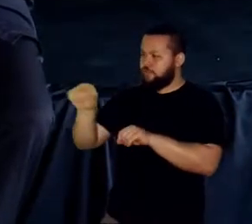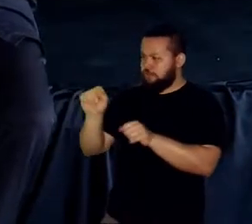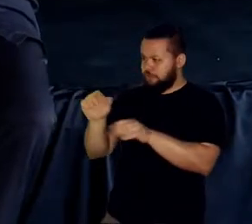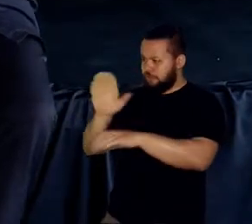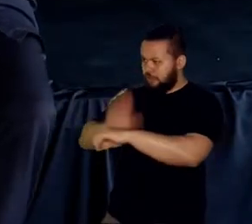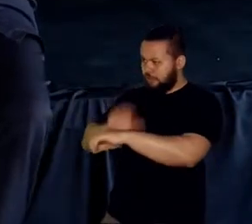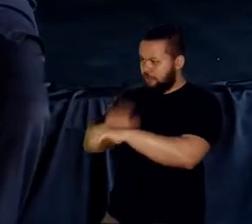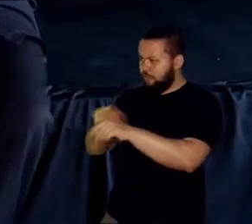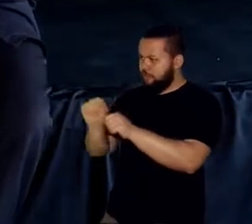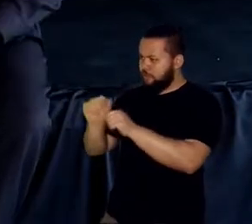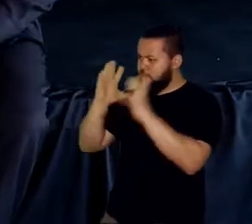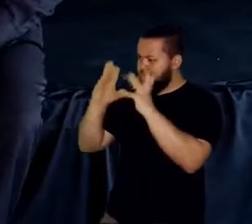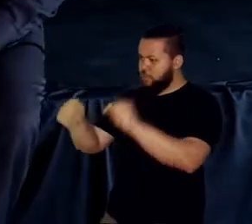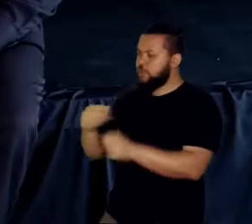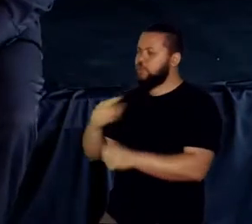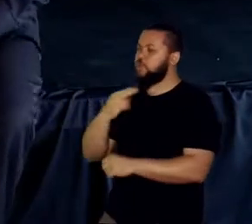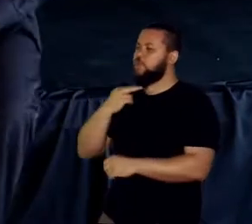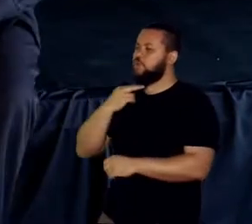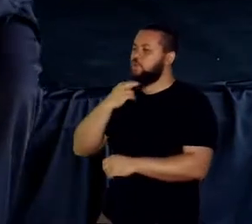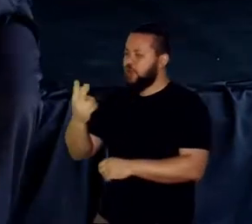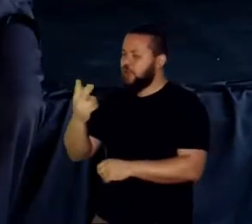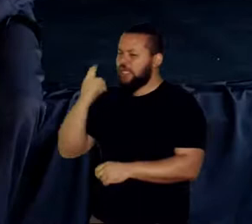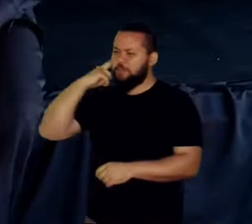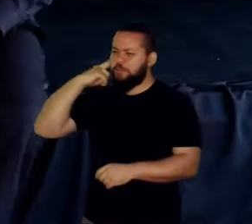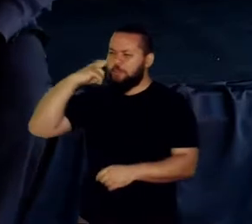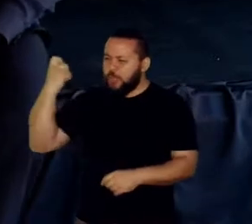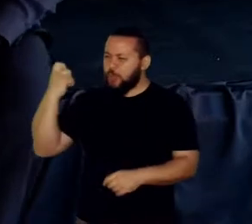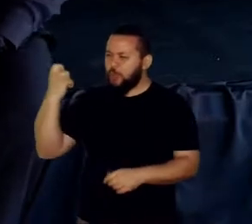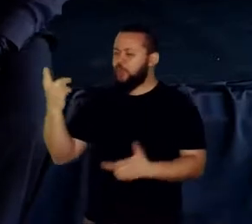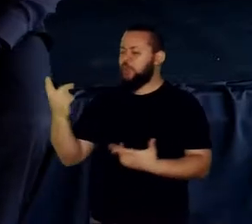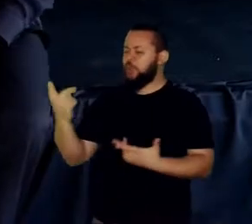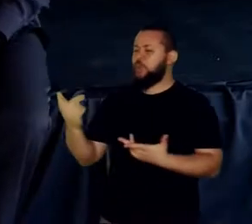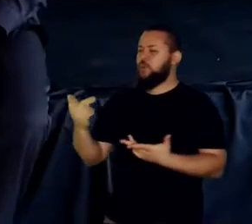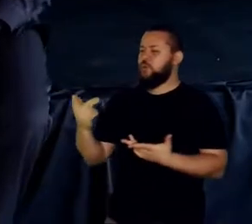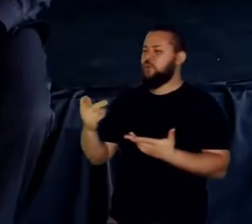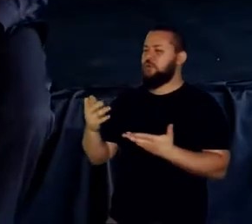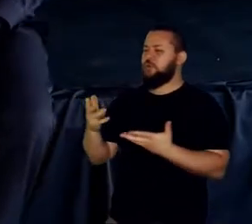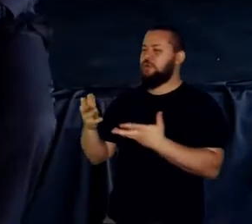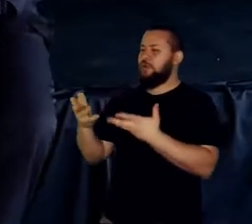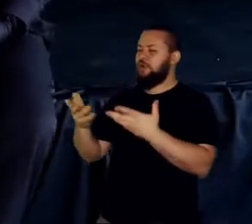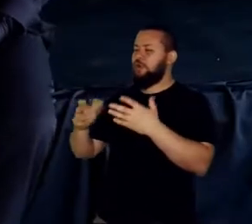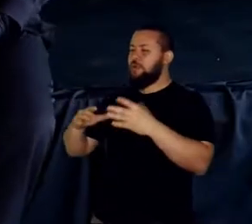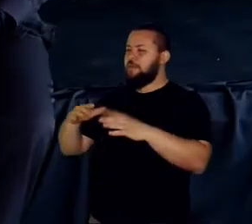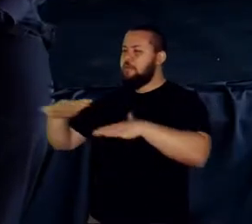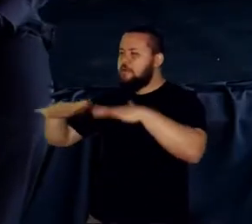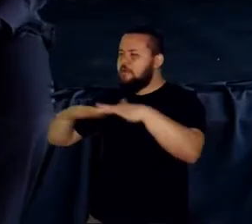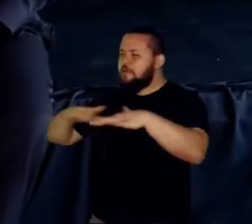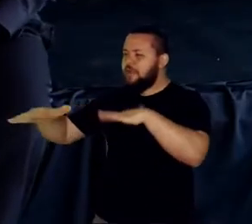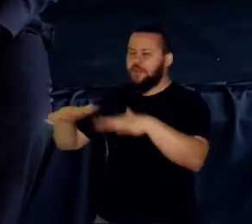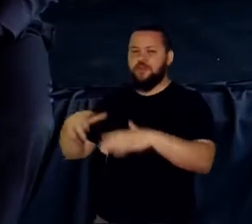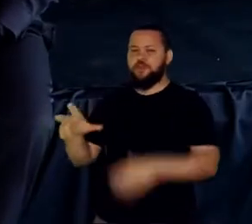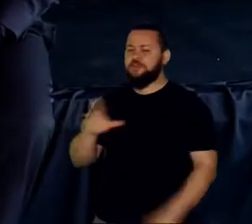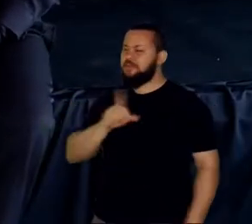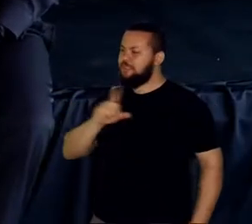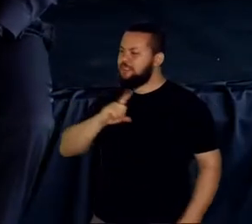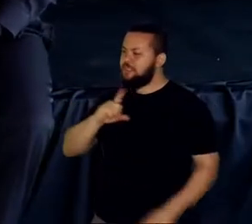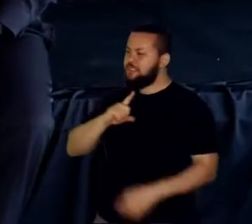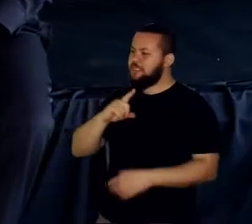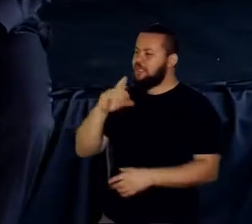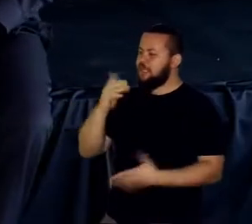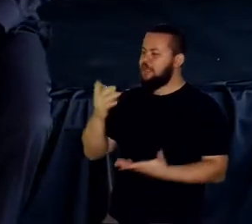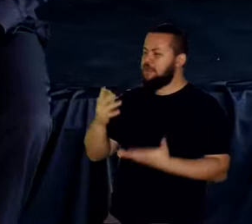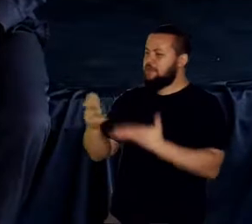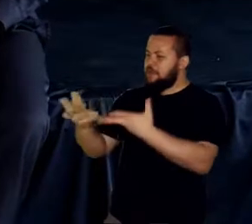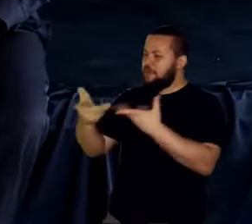sons. Faço. Né? Tem uma habilidade. Até eu fiquei... Será que tem alguma coisa que é sonoplastia? Você